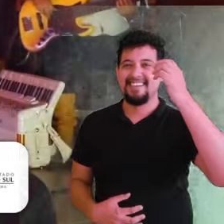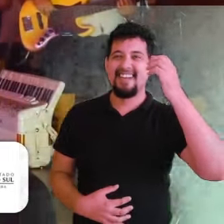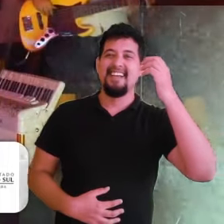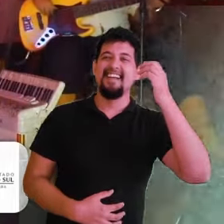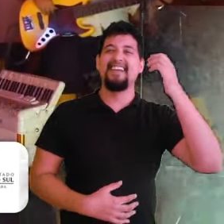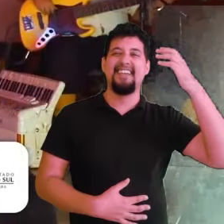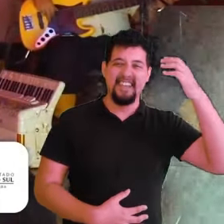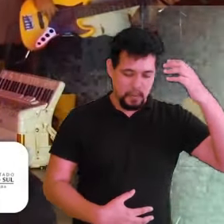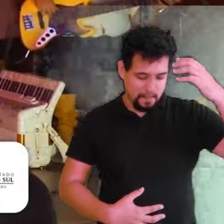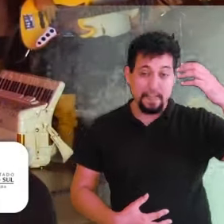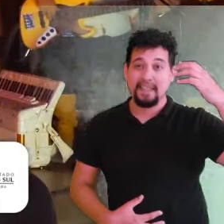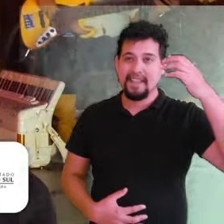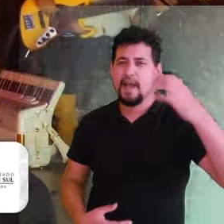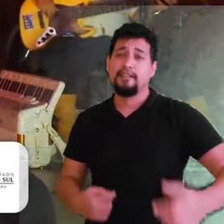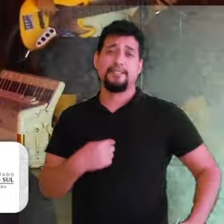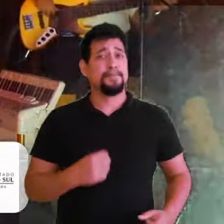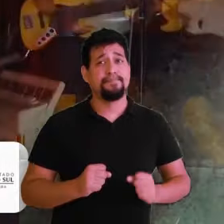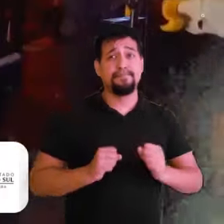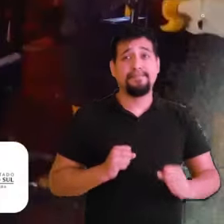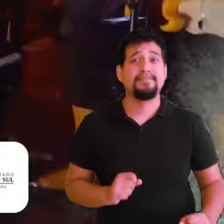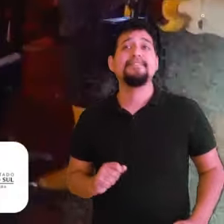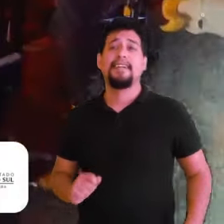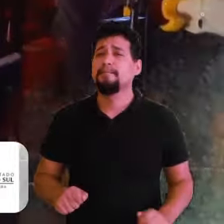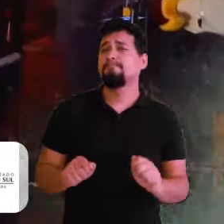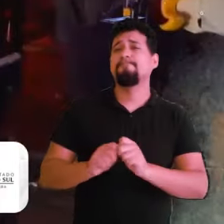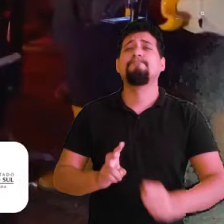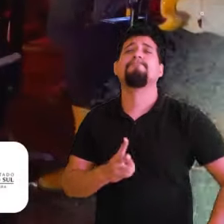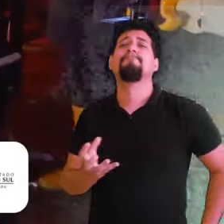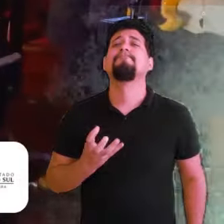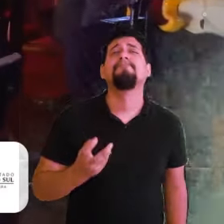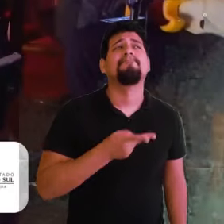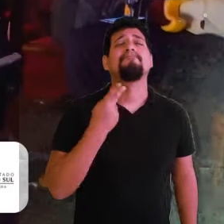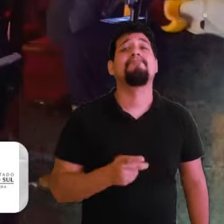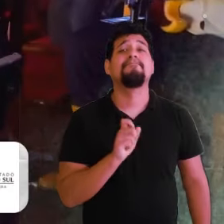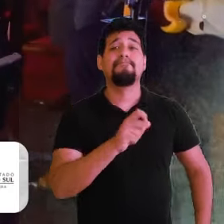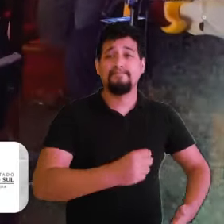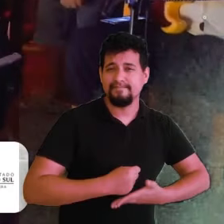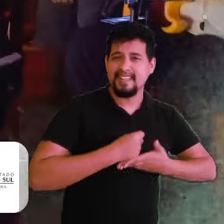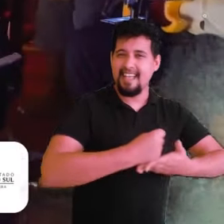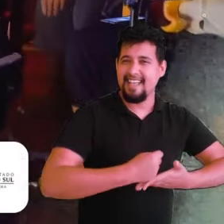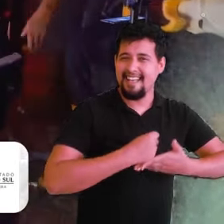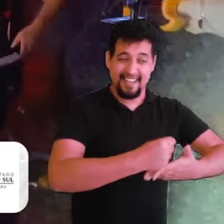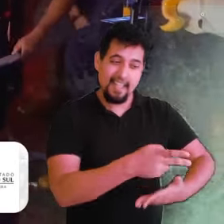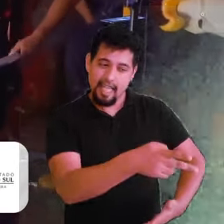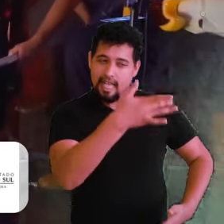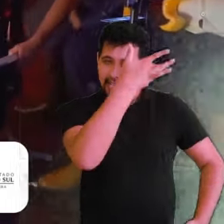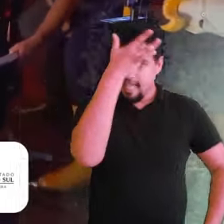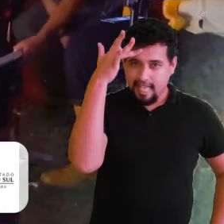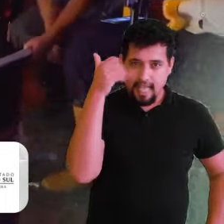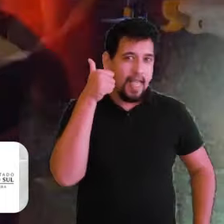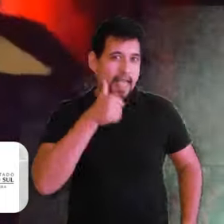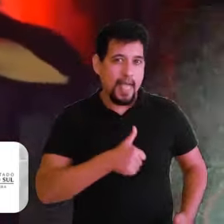Se eu pudesse fazer o que eu sempre digo, eu levava essa mulherada bonita